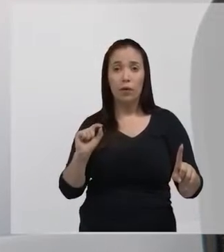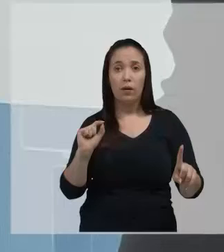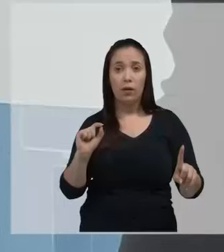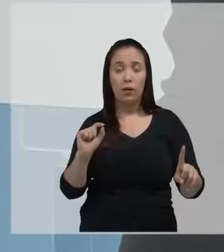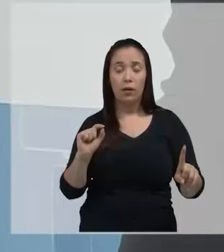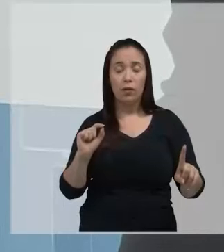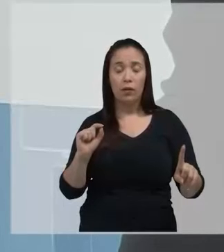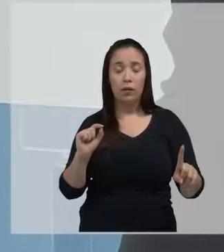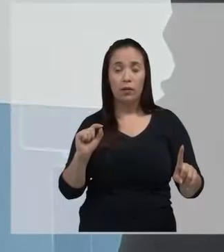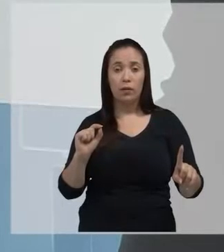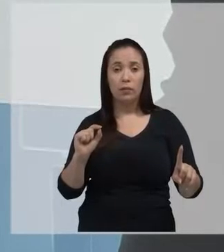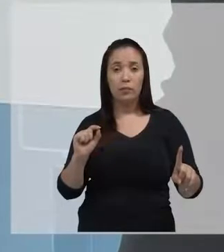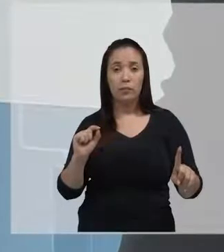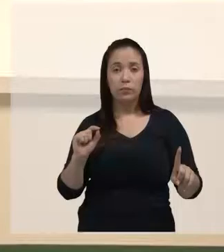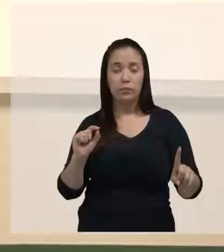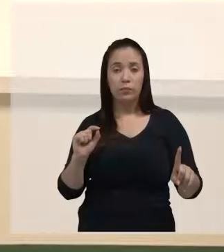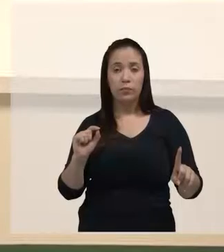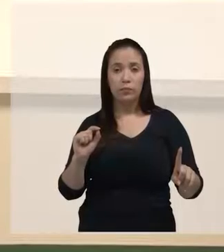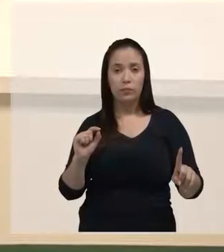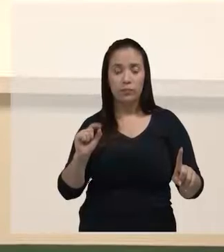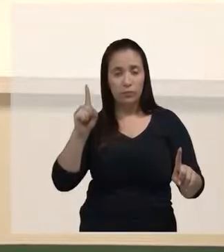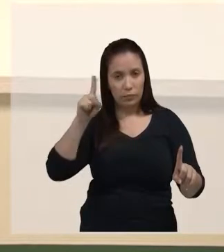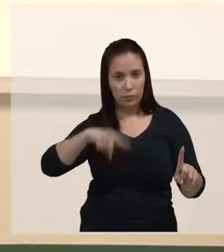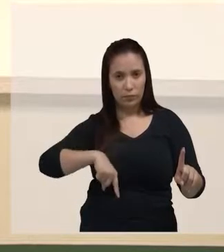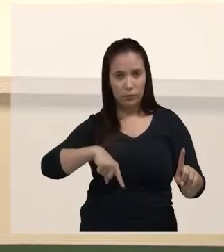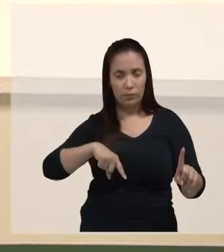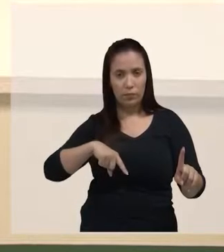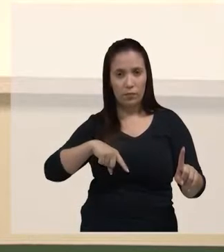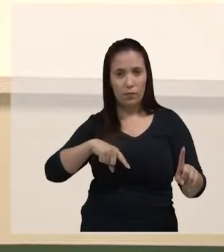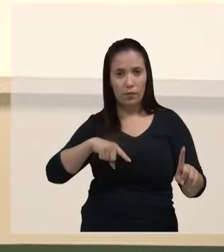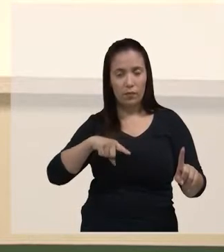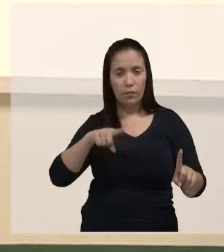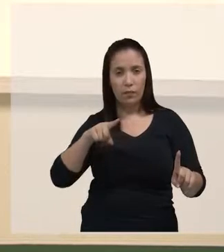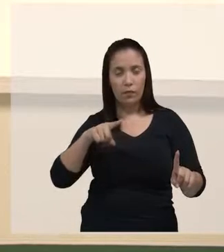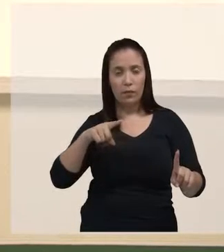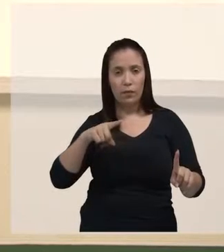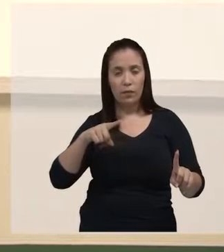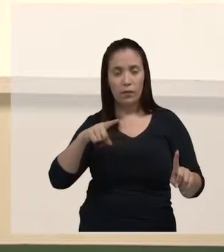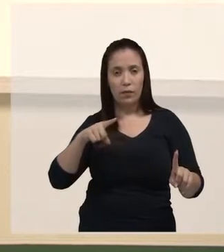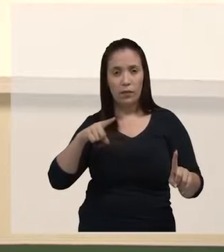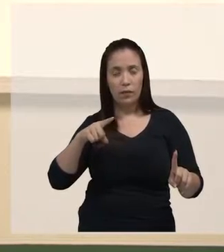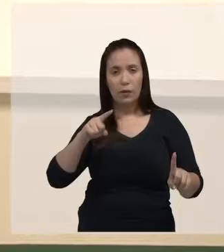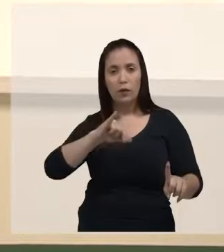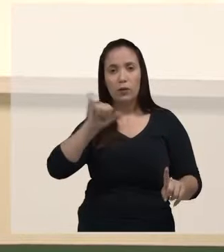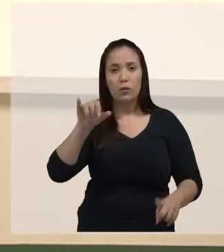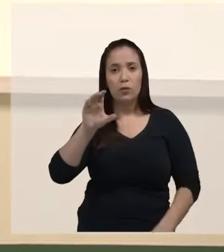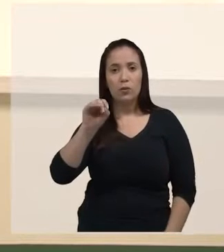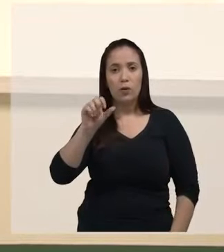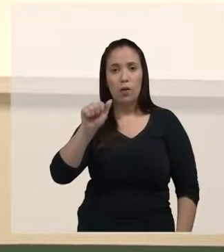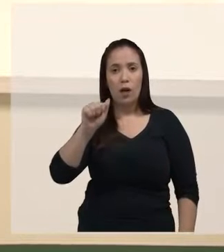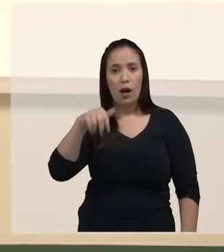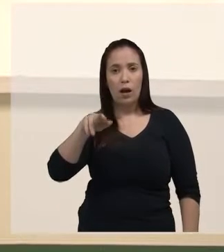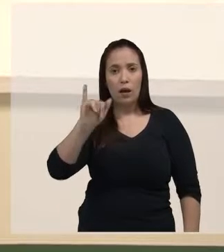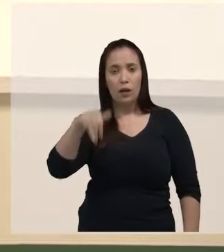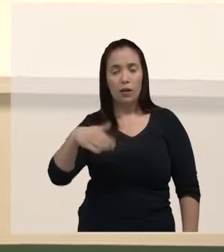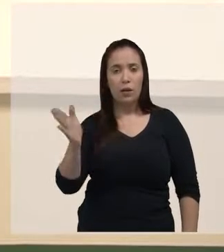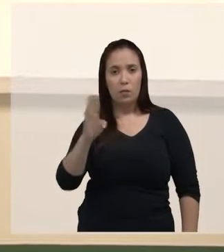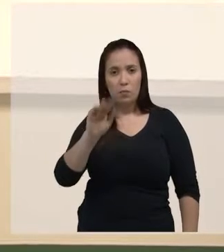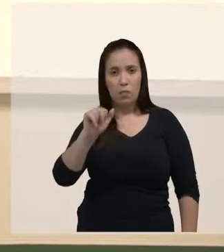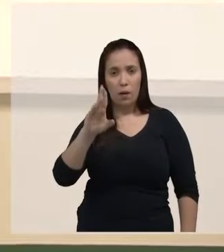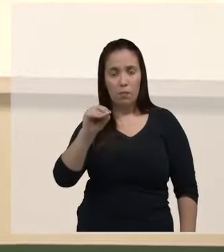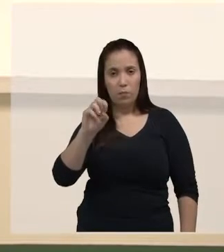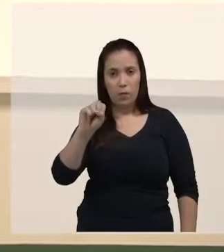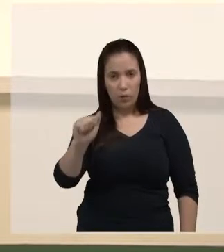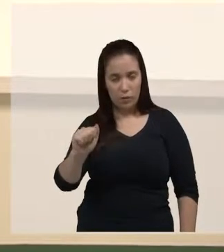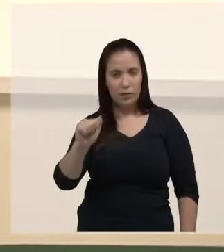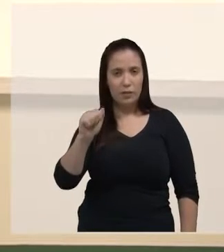Você está falando da decisão da desistência do seu primo, Joaquim Barbosa. Né? Para quem nem sabe, o nome do